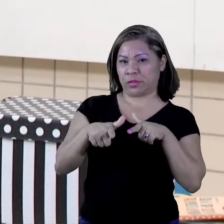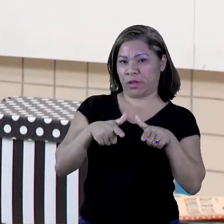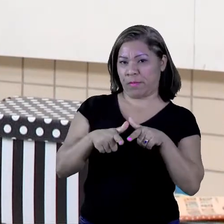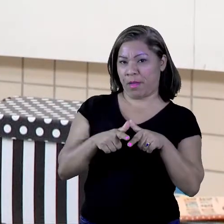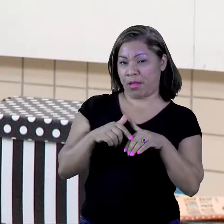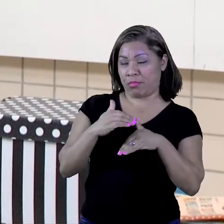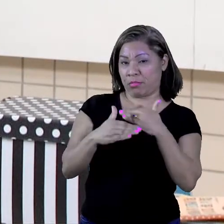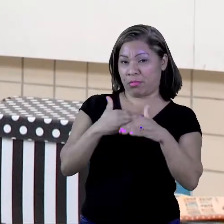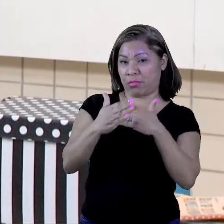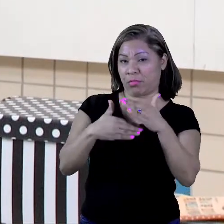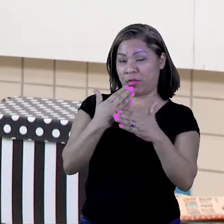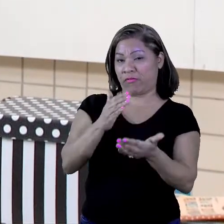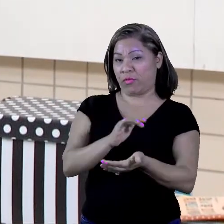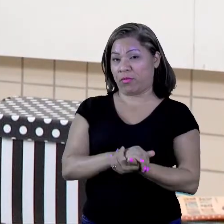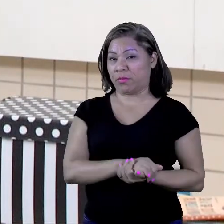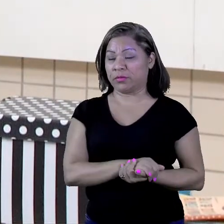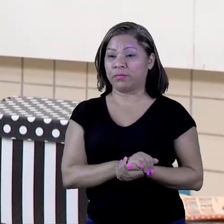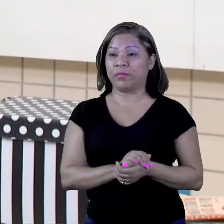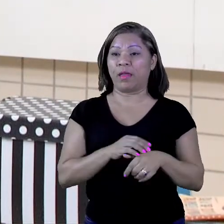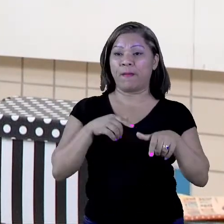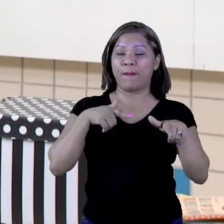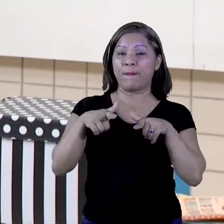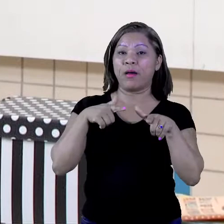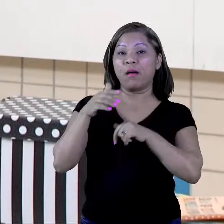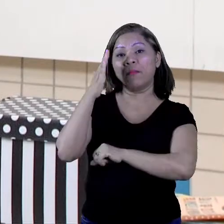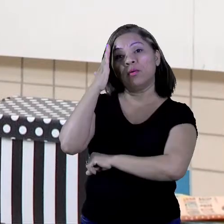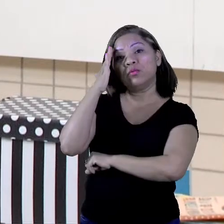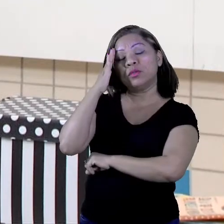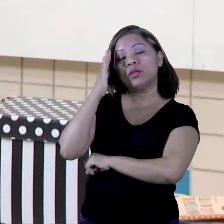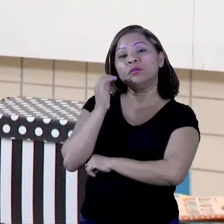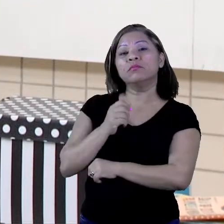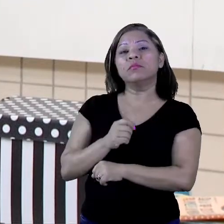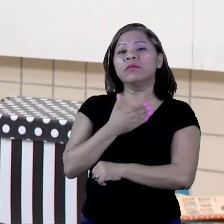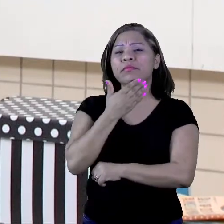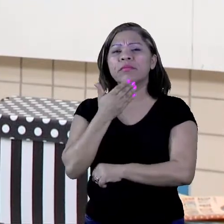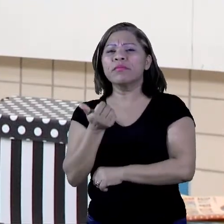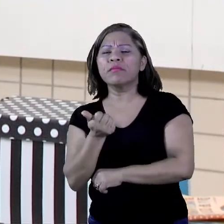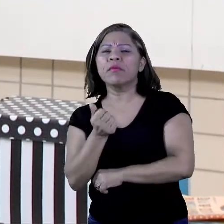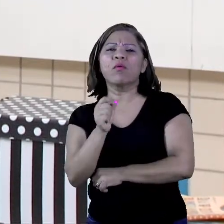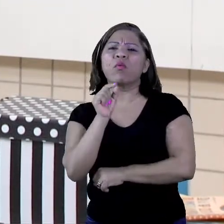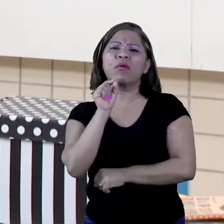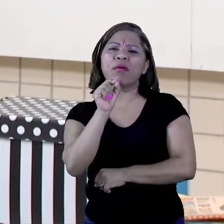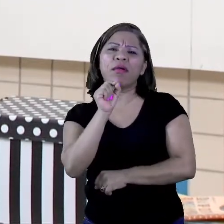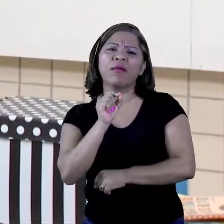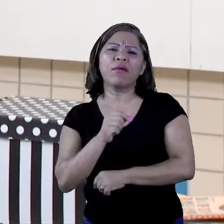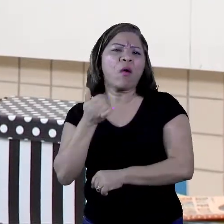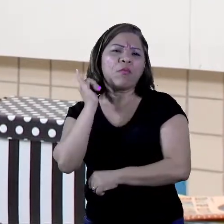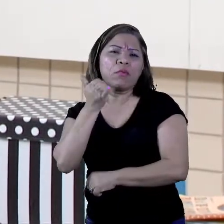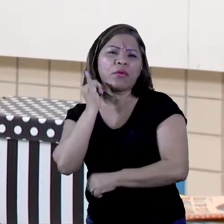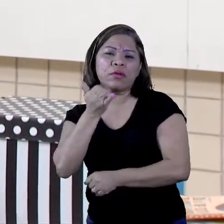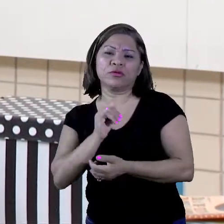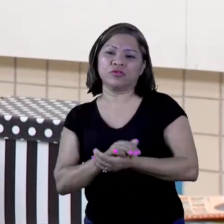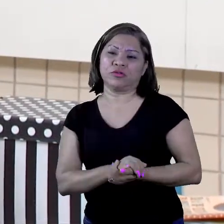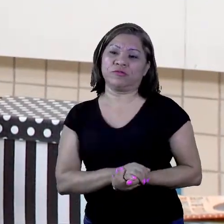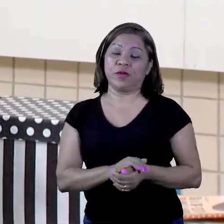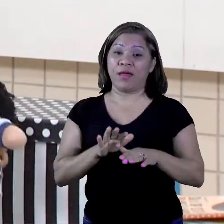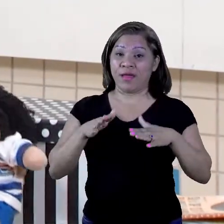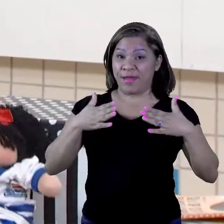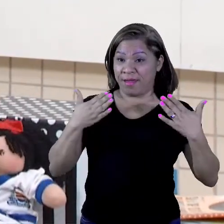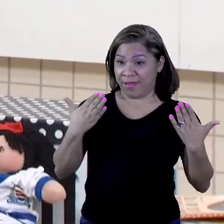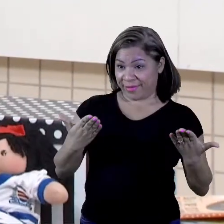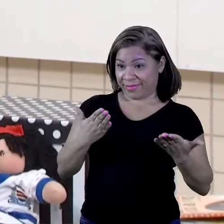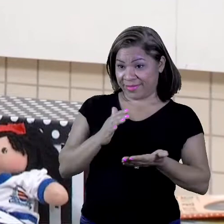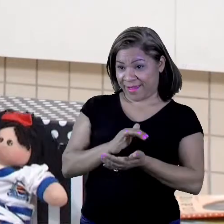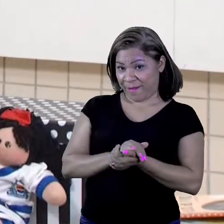trabalhar alguns textos para que nós possamos entender melhor o que é uma narrativa, certo? Enquanto isso, a minha ajudante